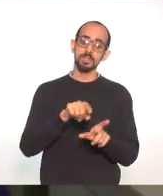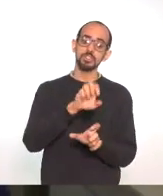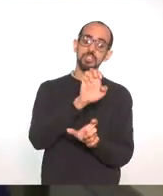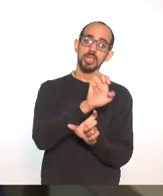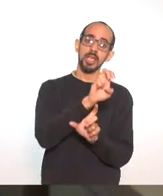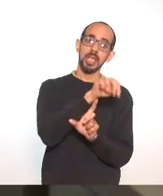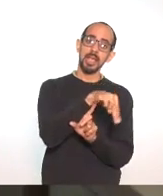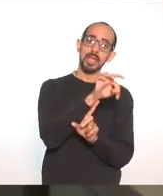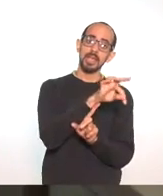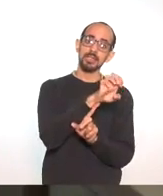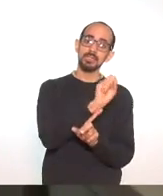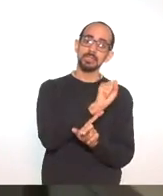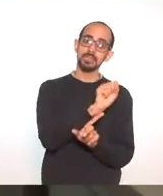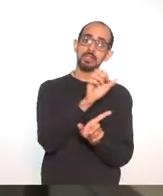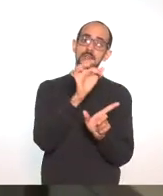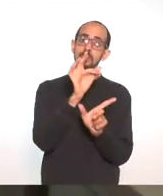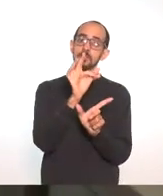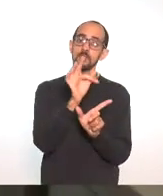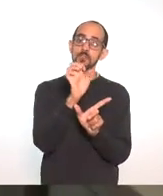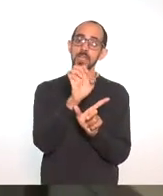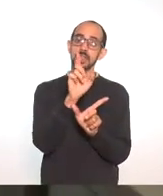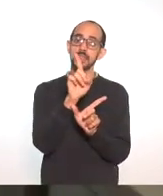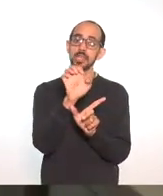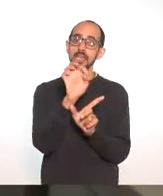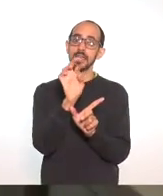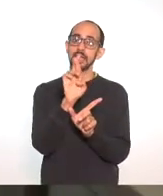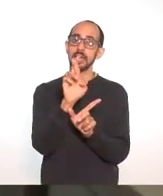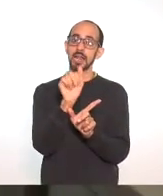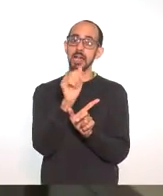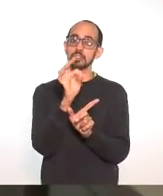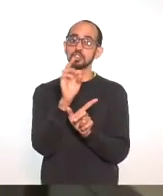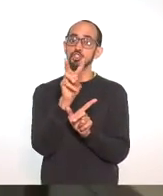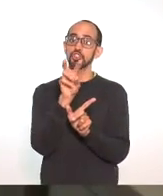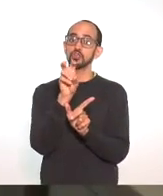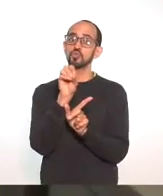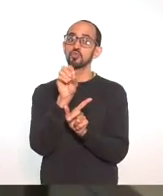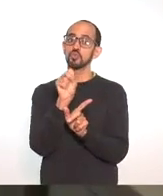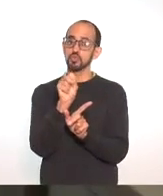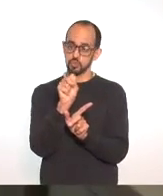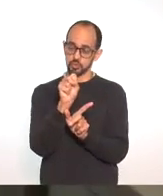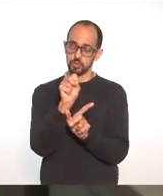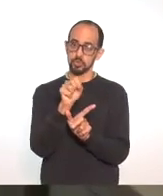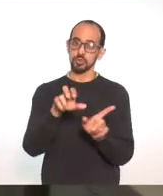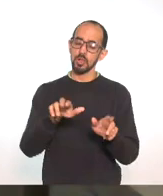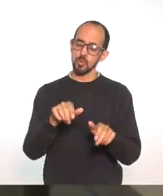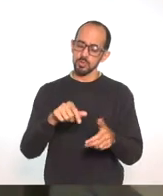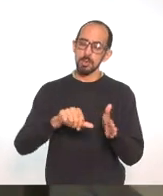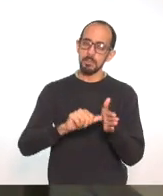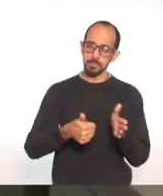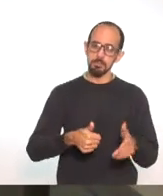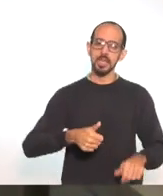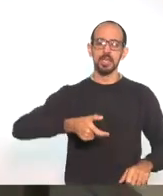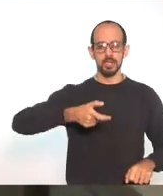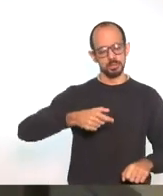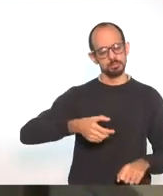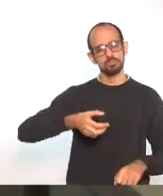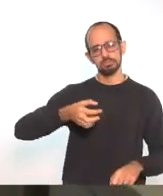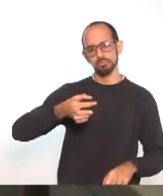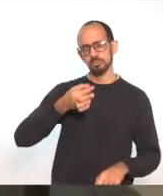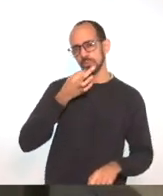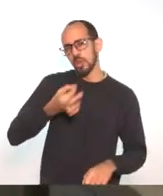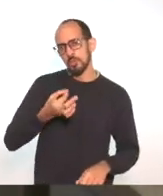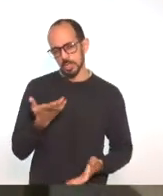respectivos envolvidos e não inerente Federal Então essa é a primeira observação sobre si mesmos